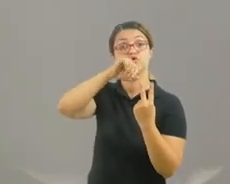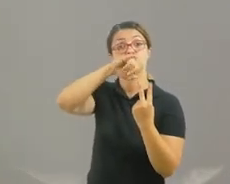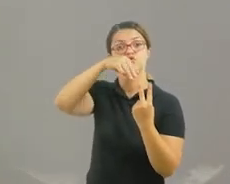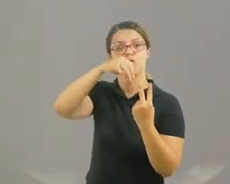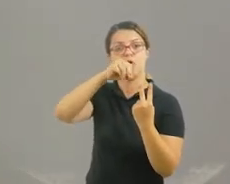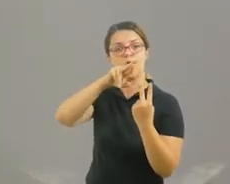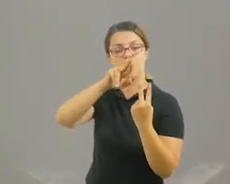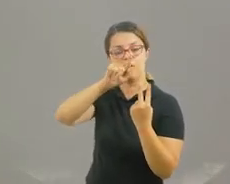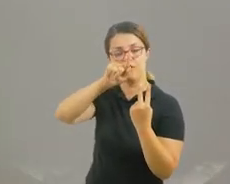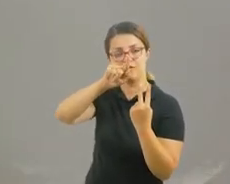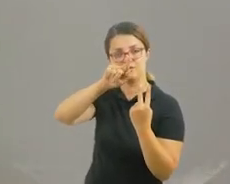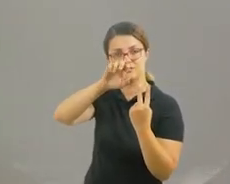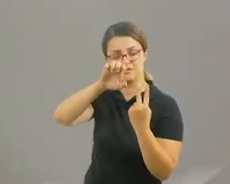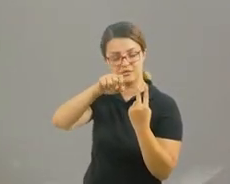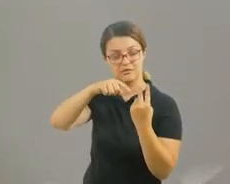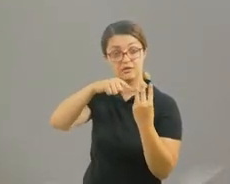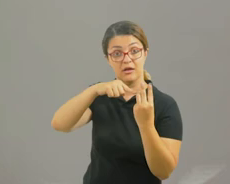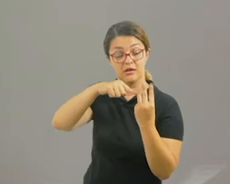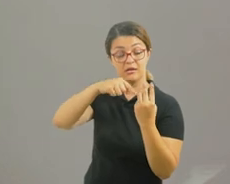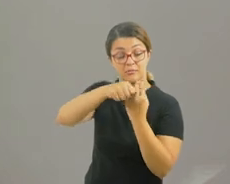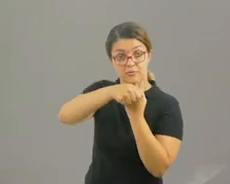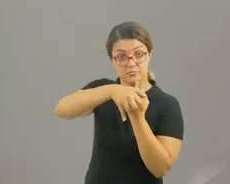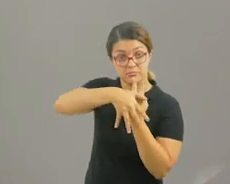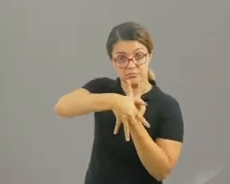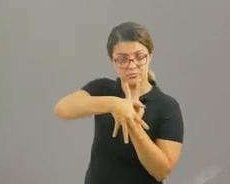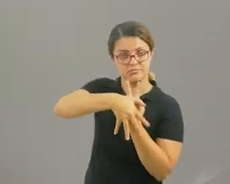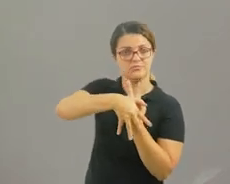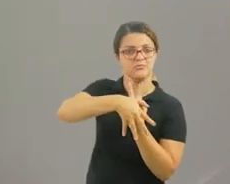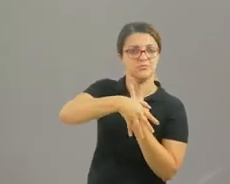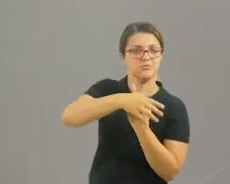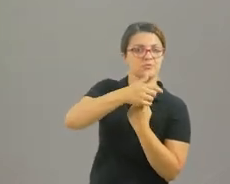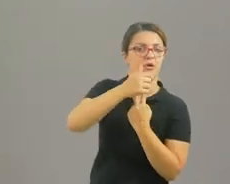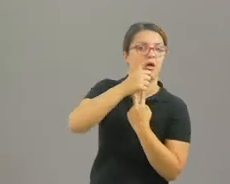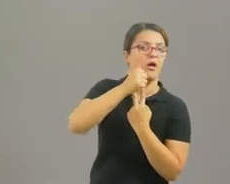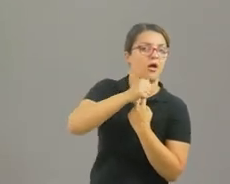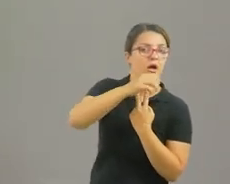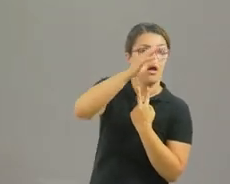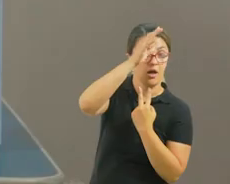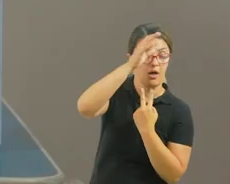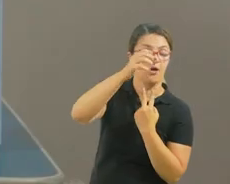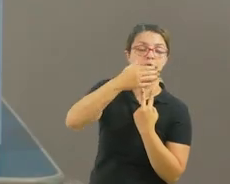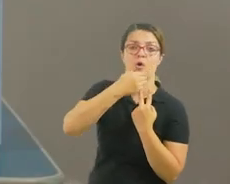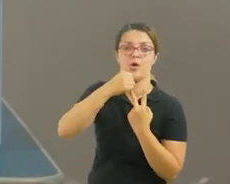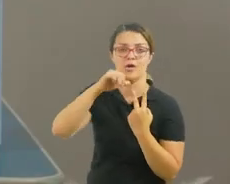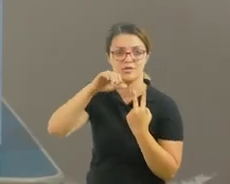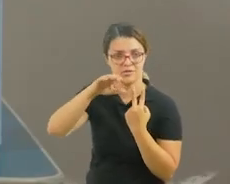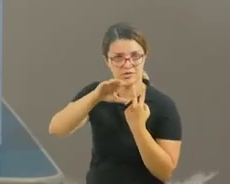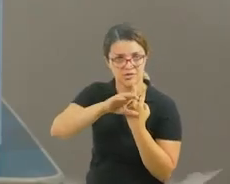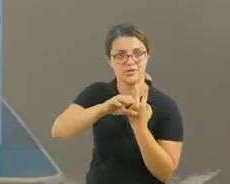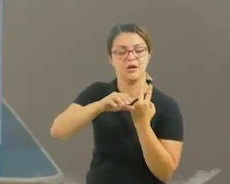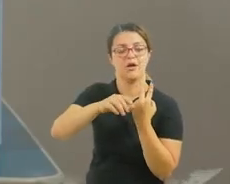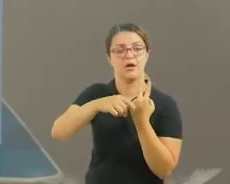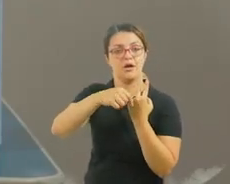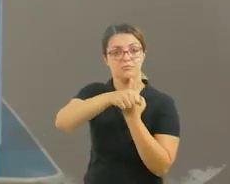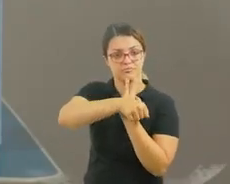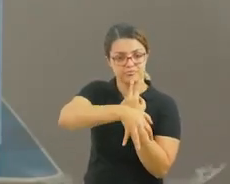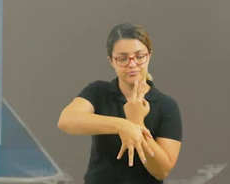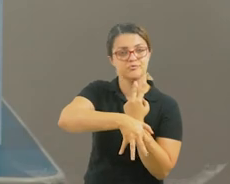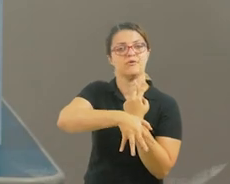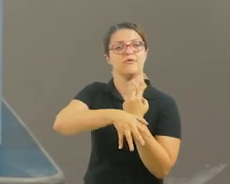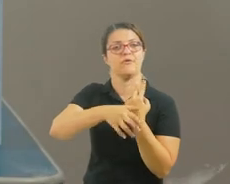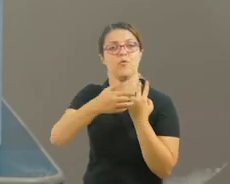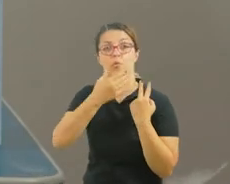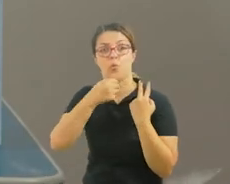Jorge, meus irmãos, tios, tias, avós paternos e maternos. Ok?